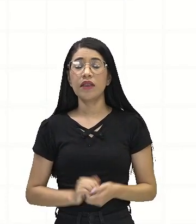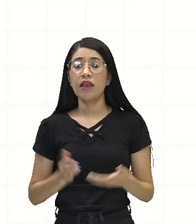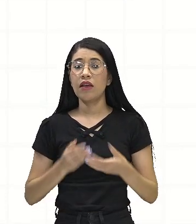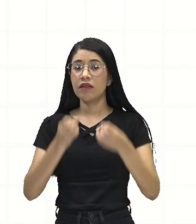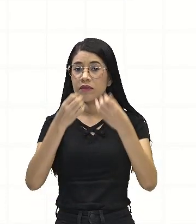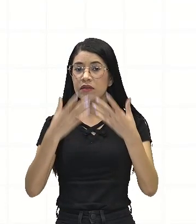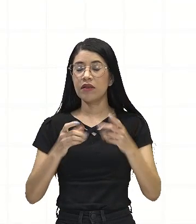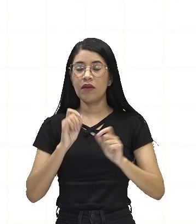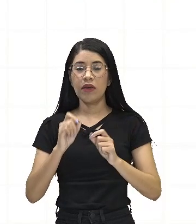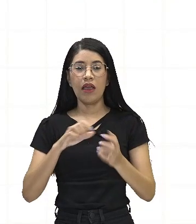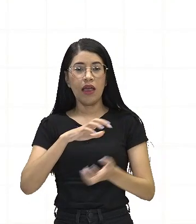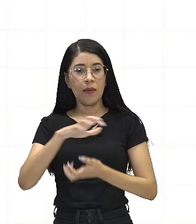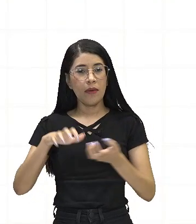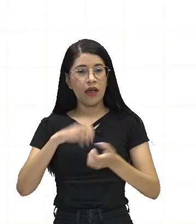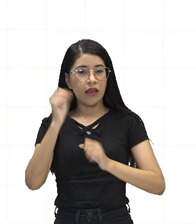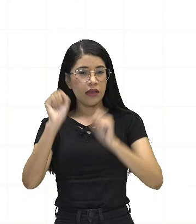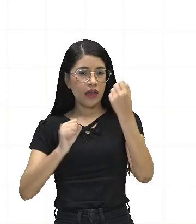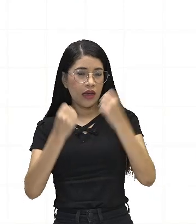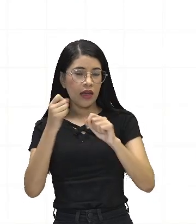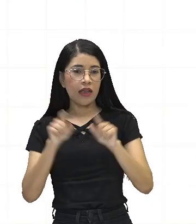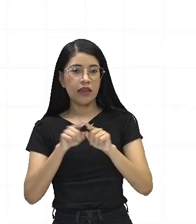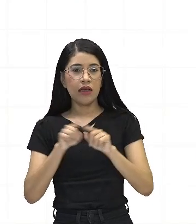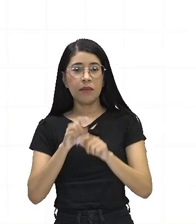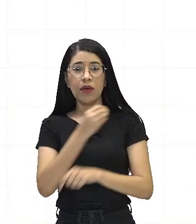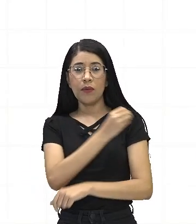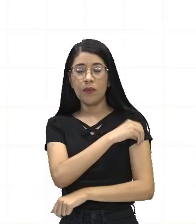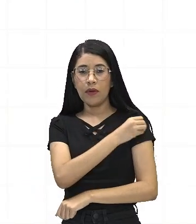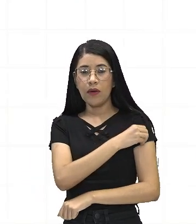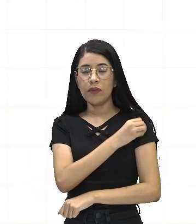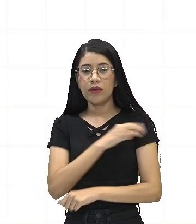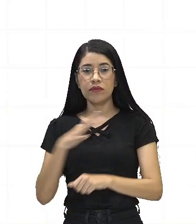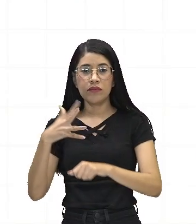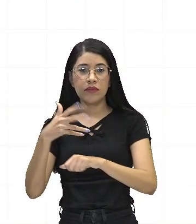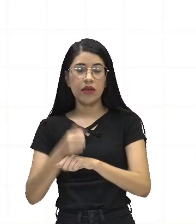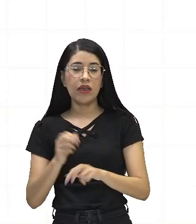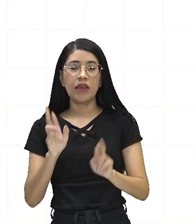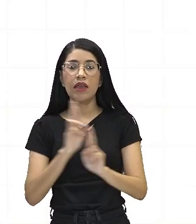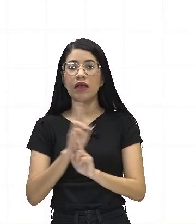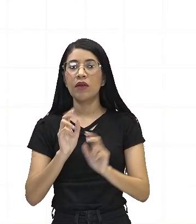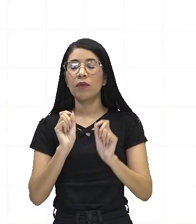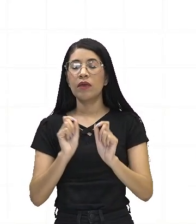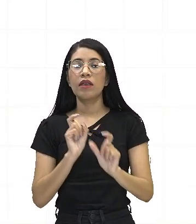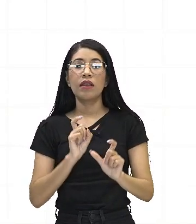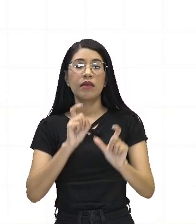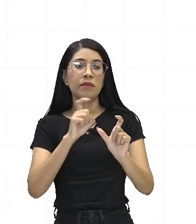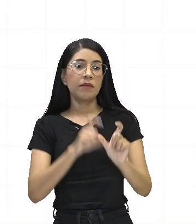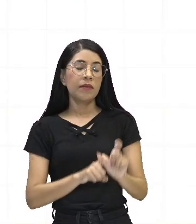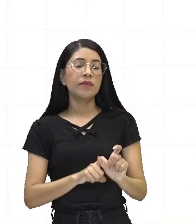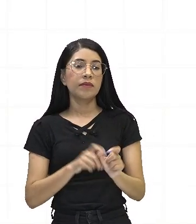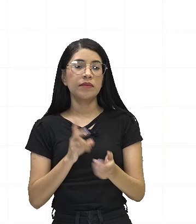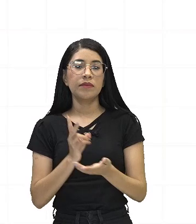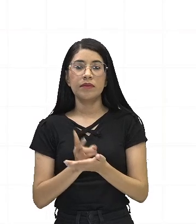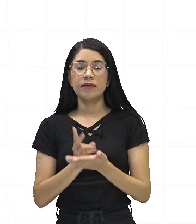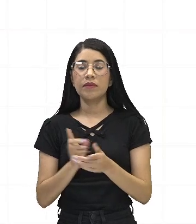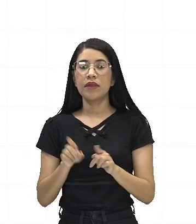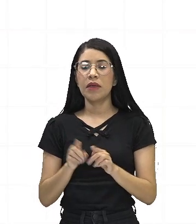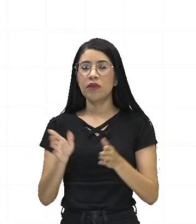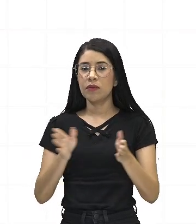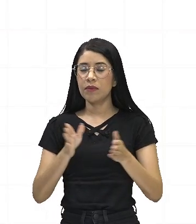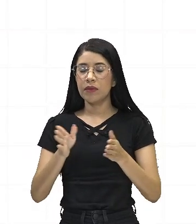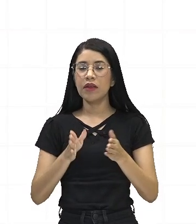sobre a Revolução Industrial e o algodão colonial, uma relação aí de dependência, né, que a gente vai observar durante esse